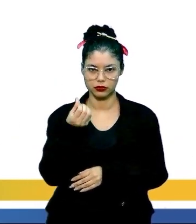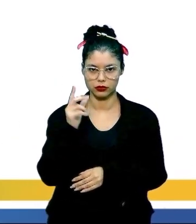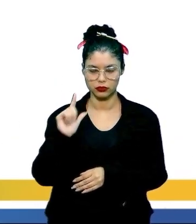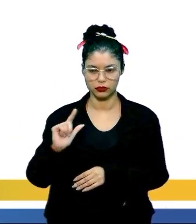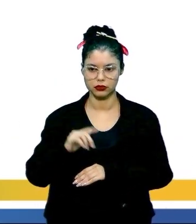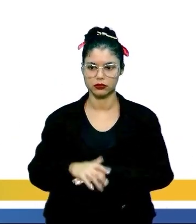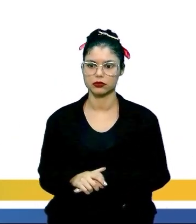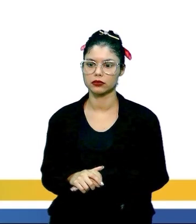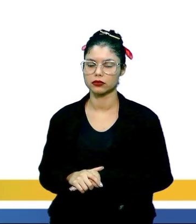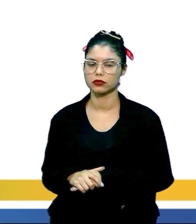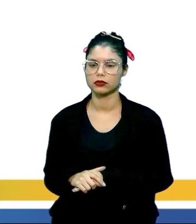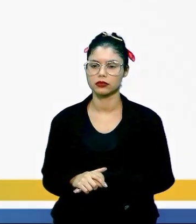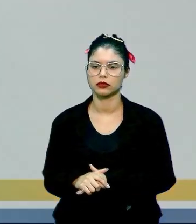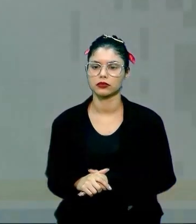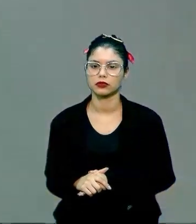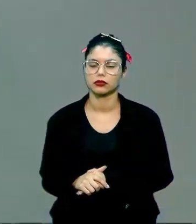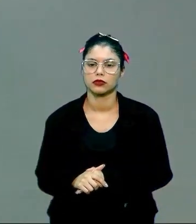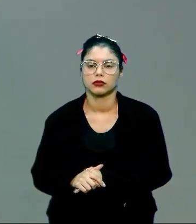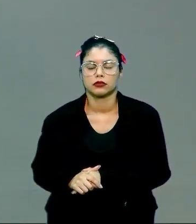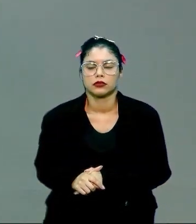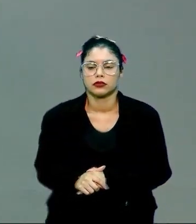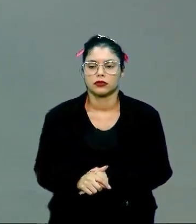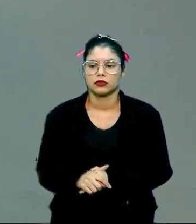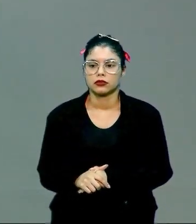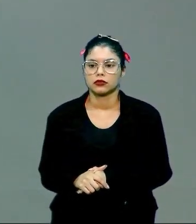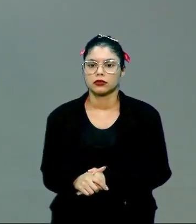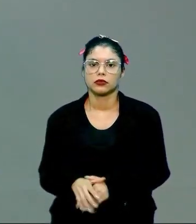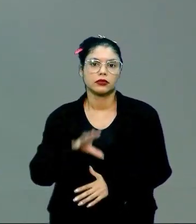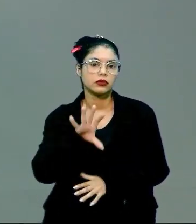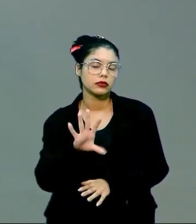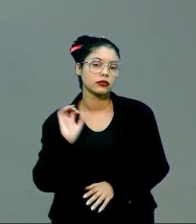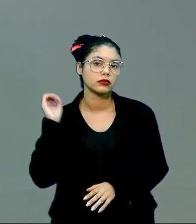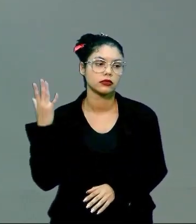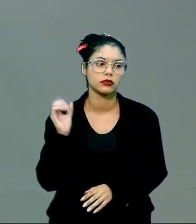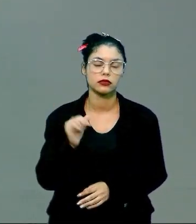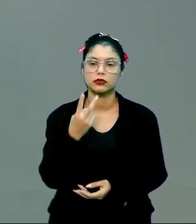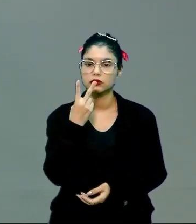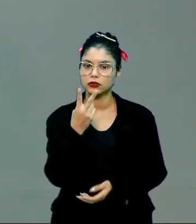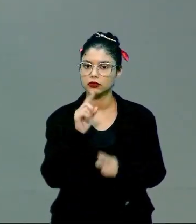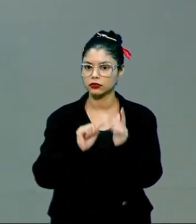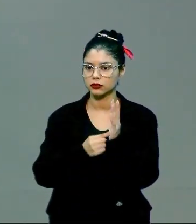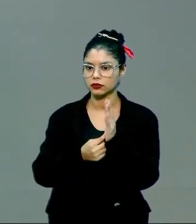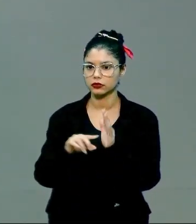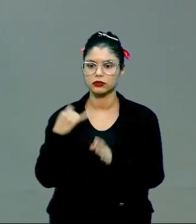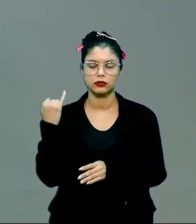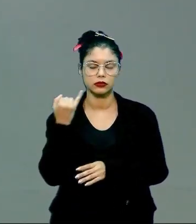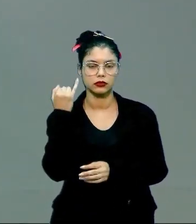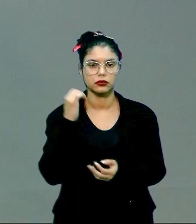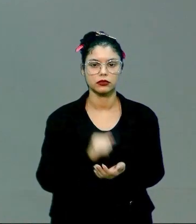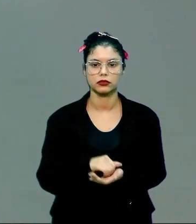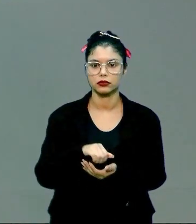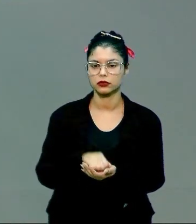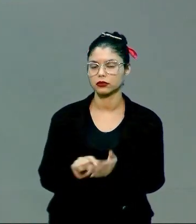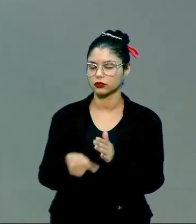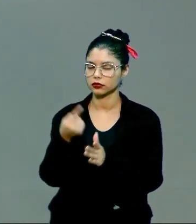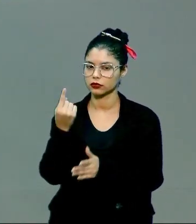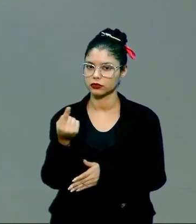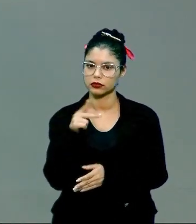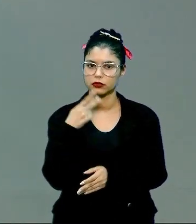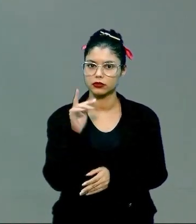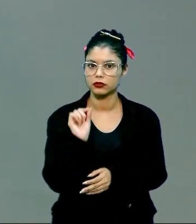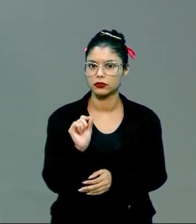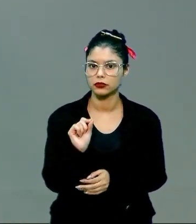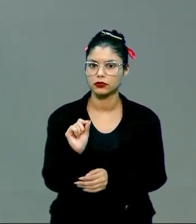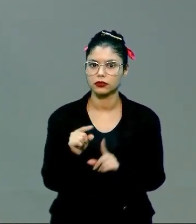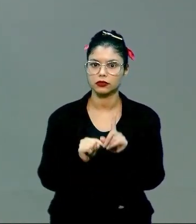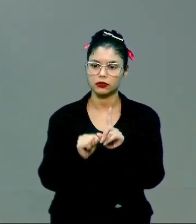de 1,6 litros. Bom, nessa questão nós temos dois pontos importantes. O primeiro, a questão está falando